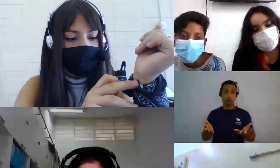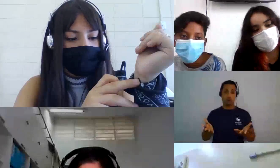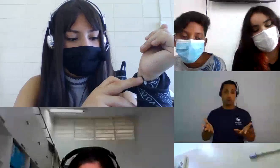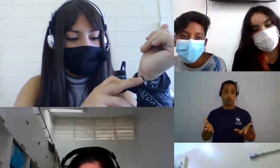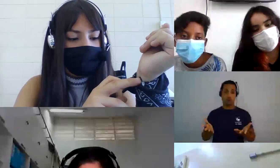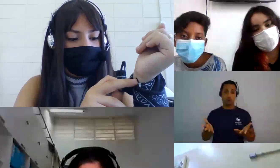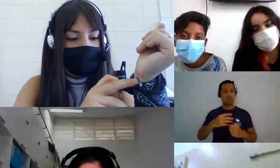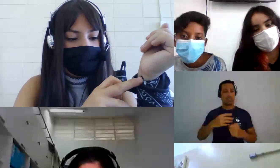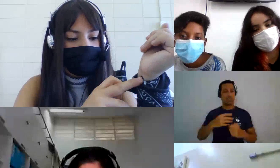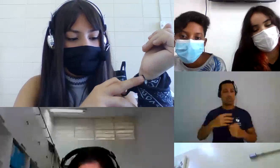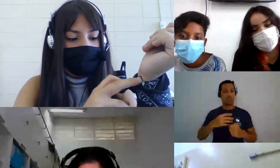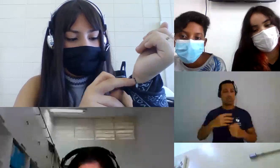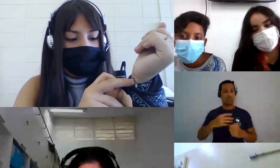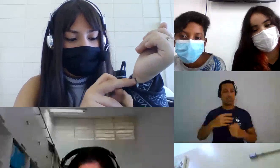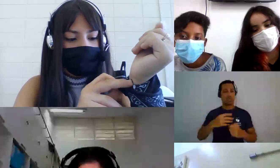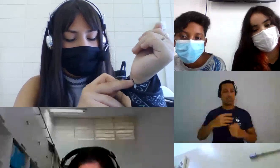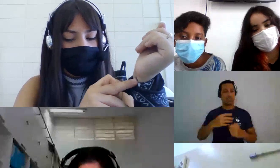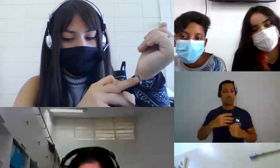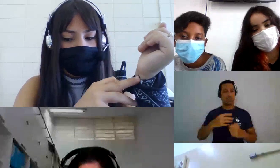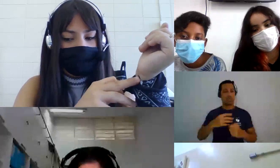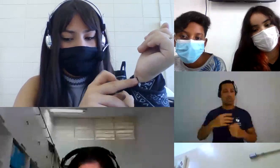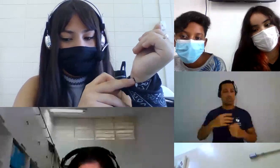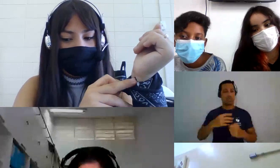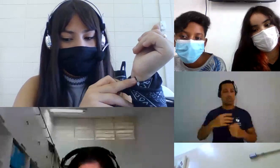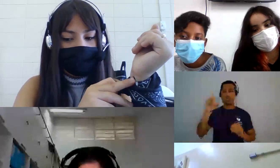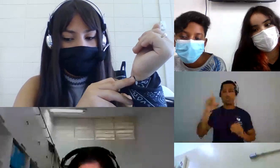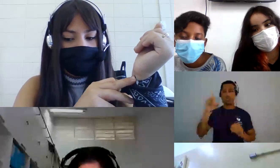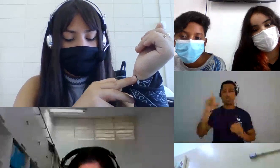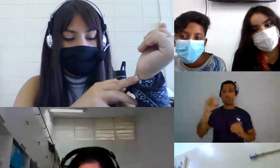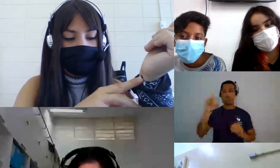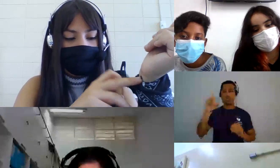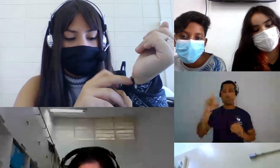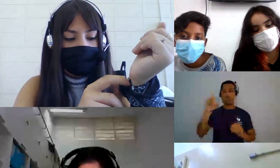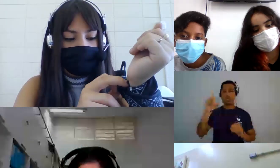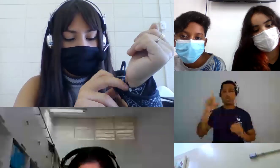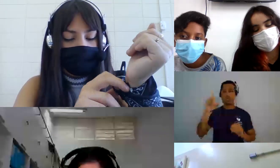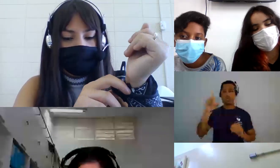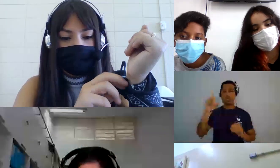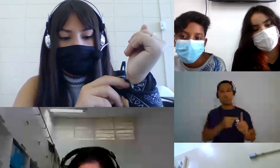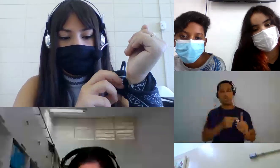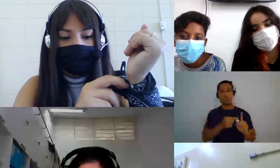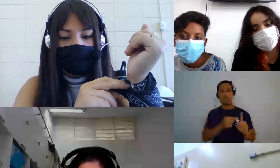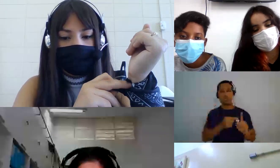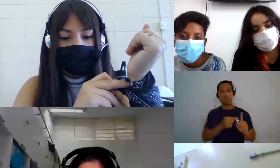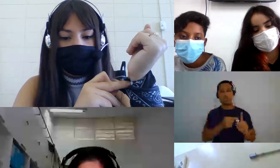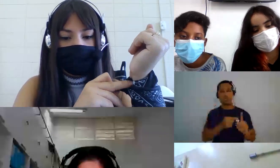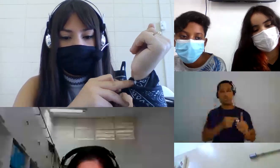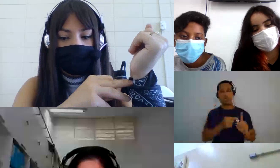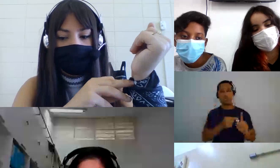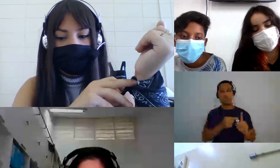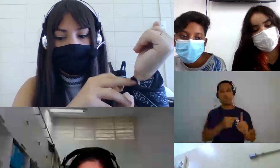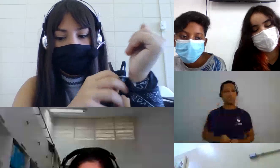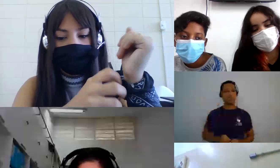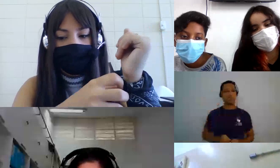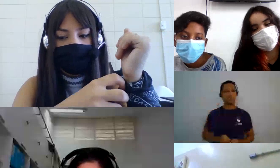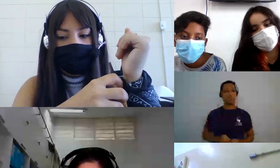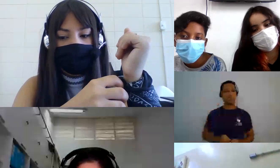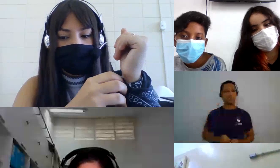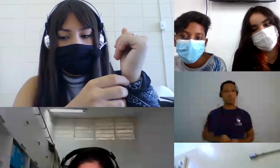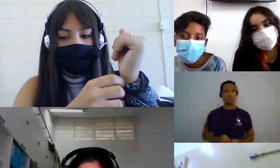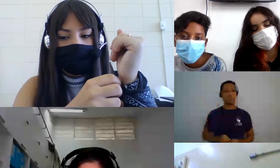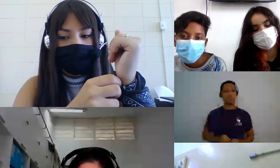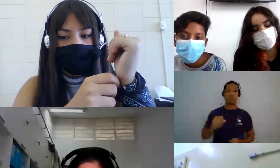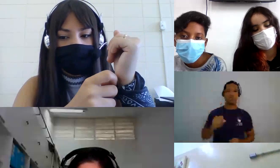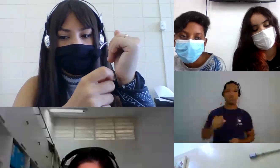direito sexual também é poder escolher a que horas você quer engravidar. Só que isso não é só questão de escolha. Aí vem um pouco a